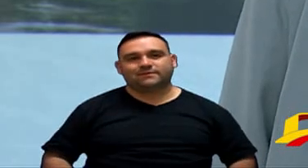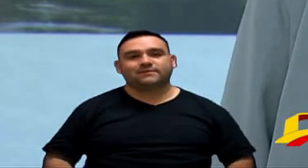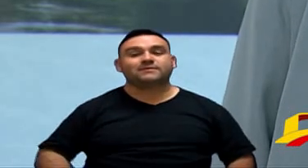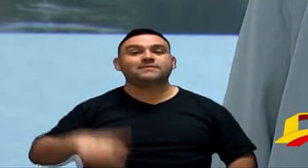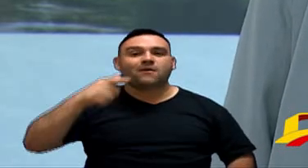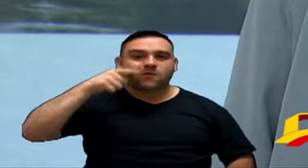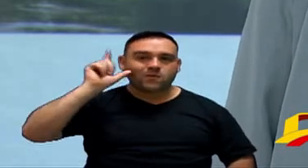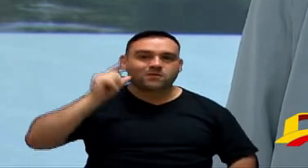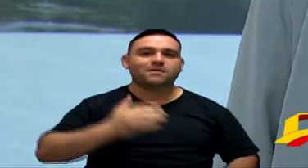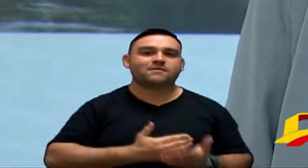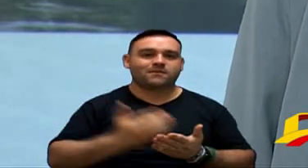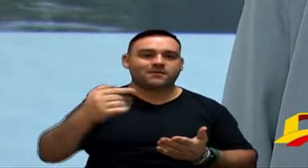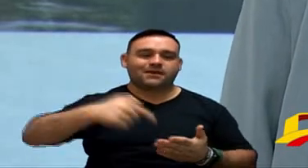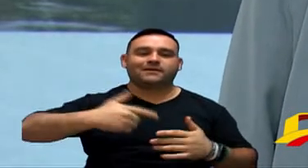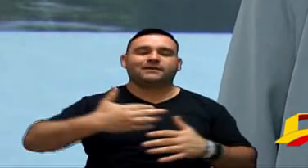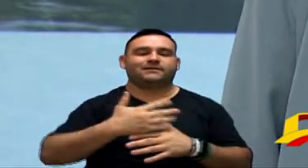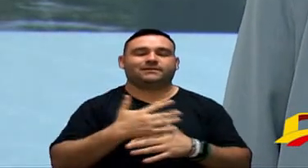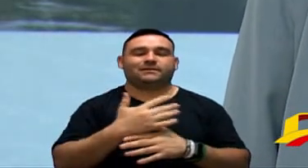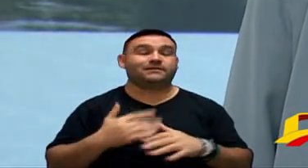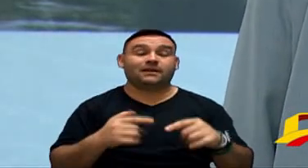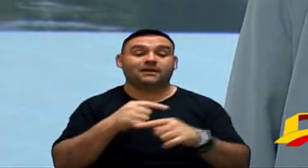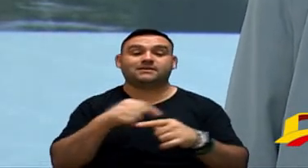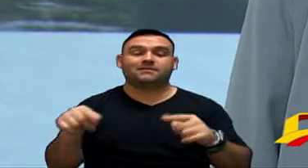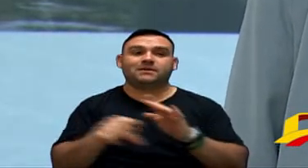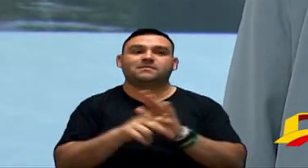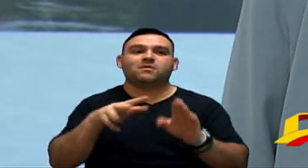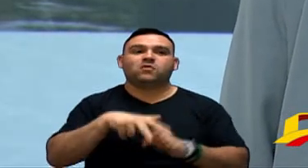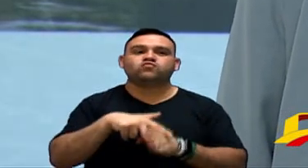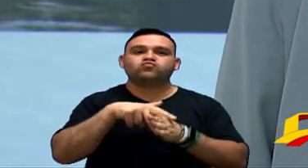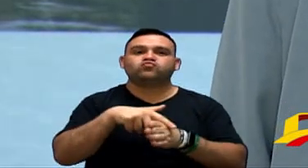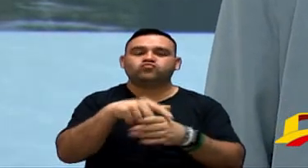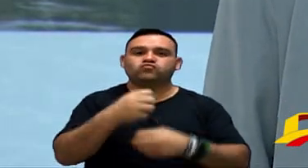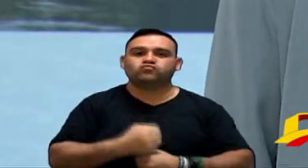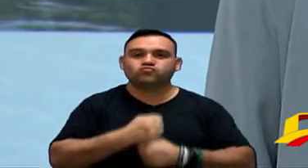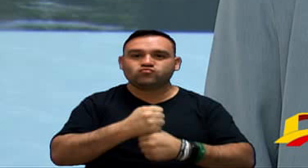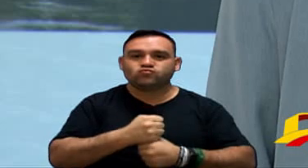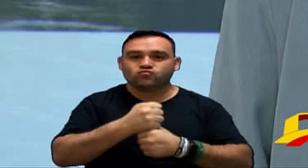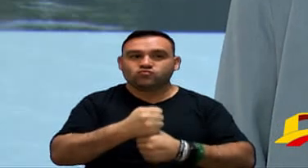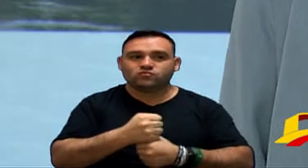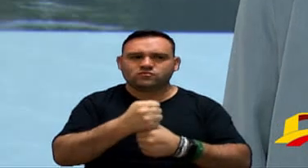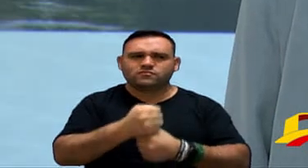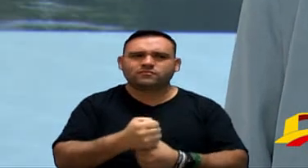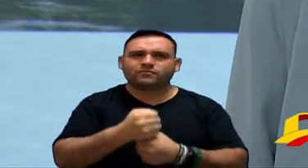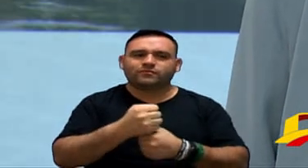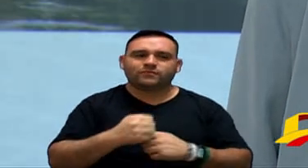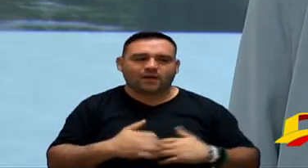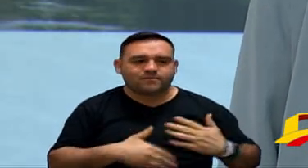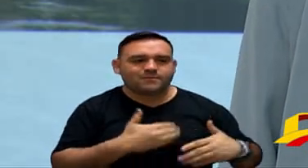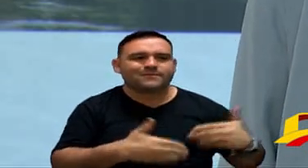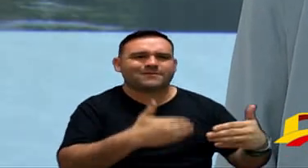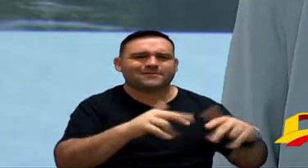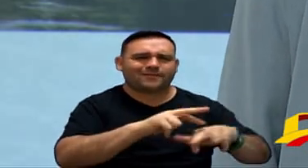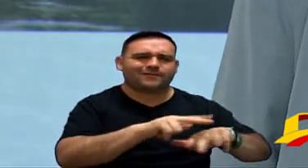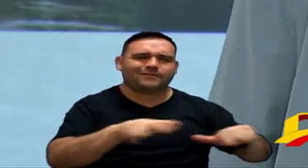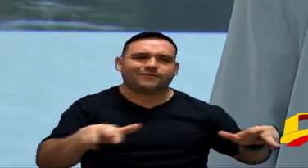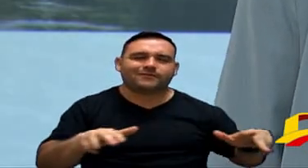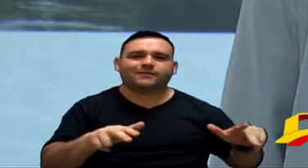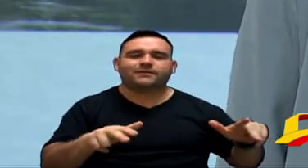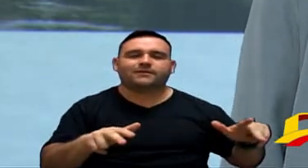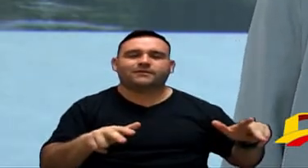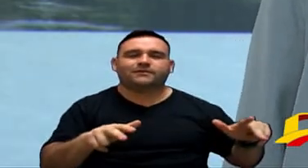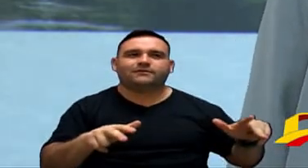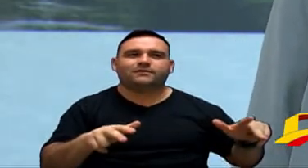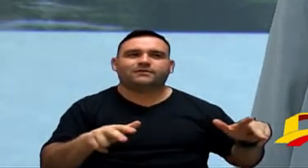ontem começou a cidade a semana do tropeiro que está se desdobrando numa série de